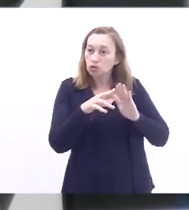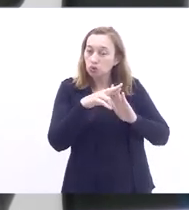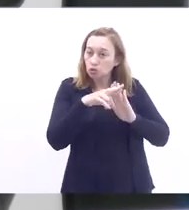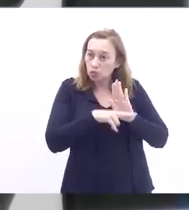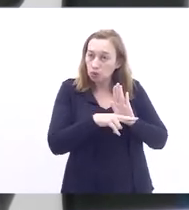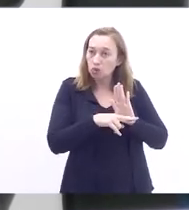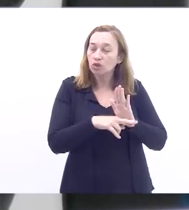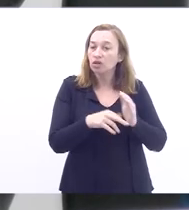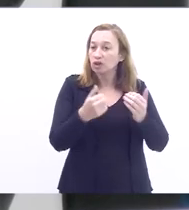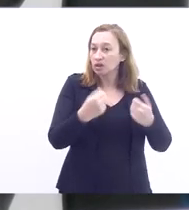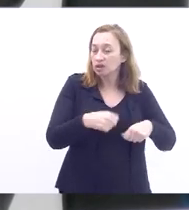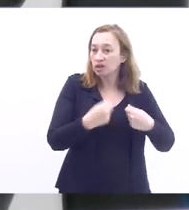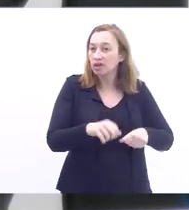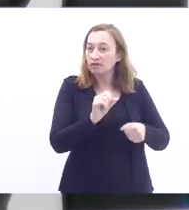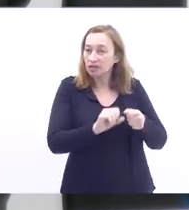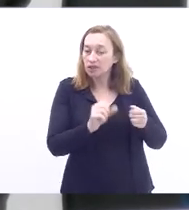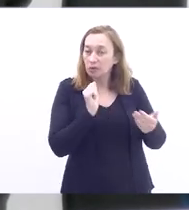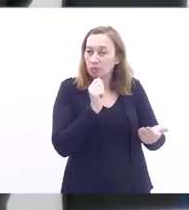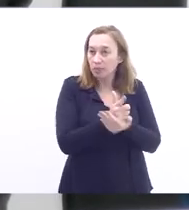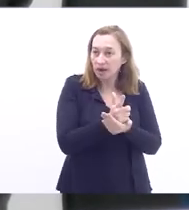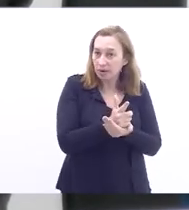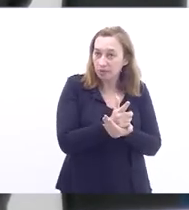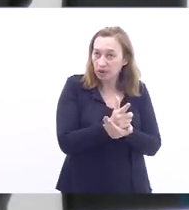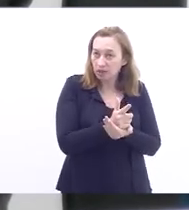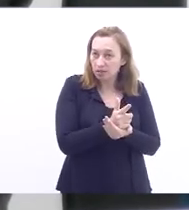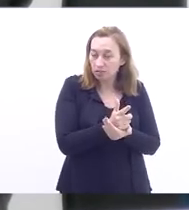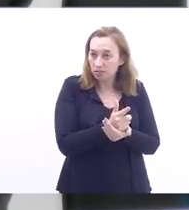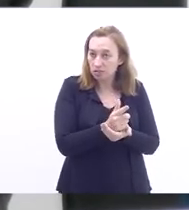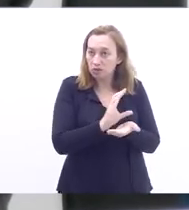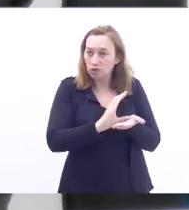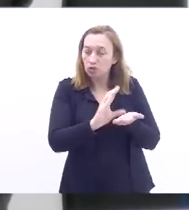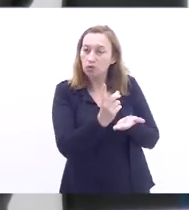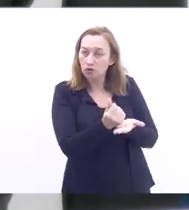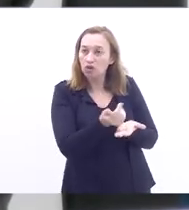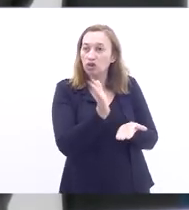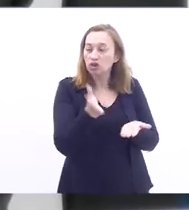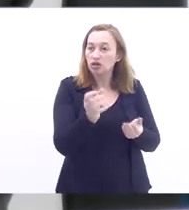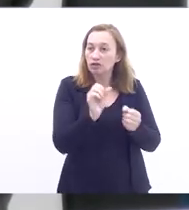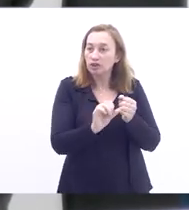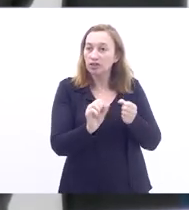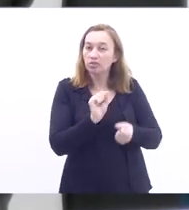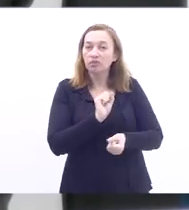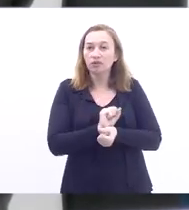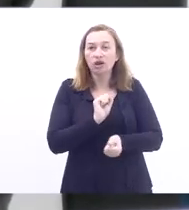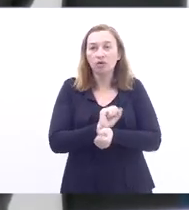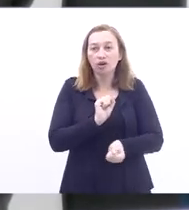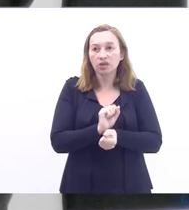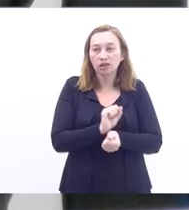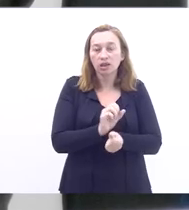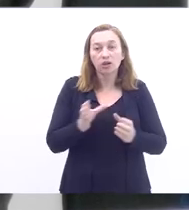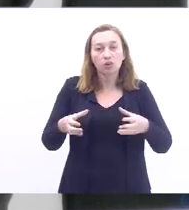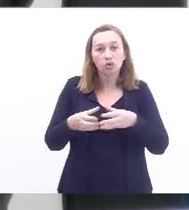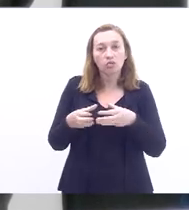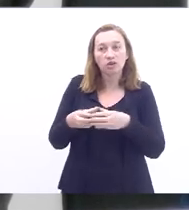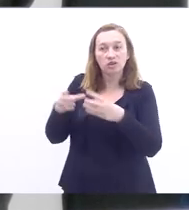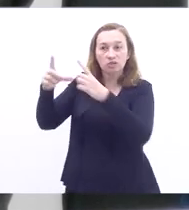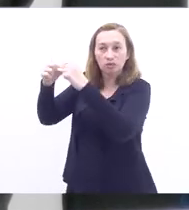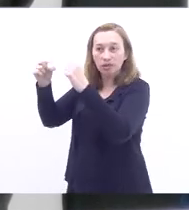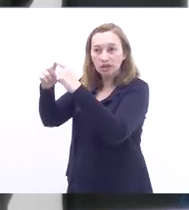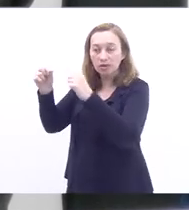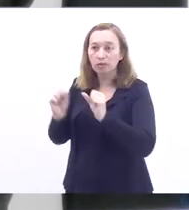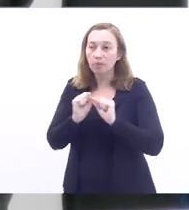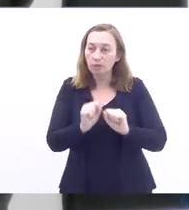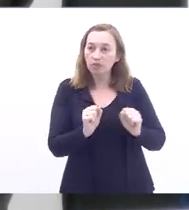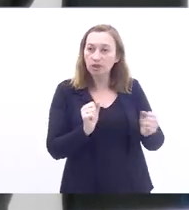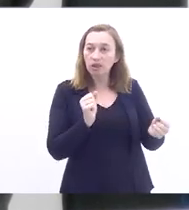para o pagamento do auxílio dentro do Ítalo já foram feitos ficamos no aguardo da comissão de Brasília para